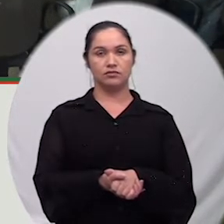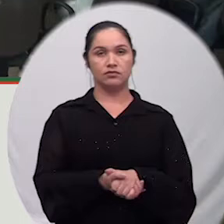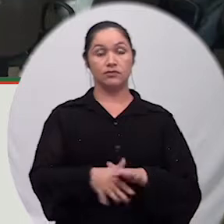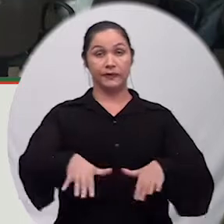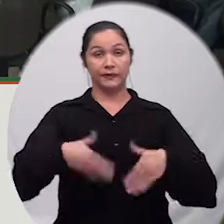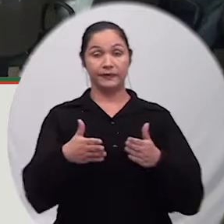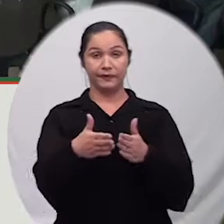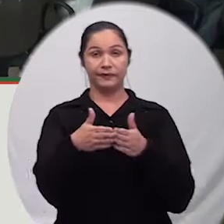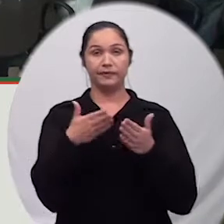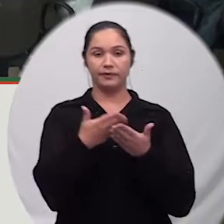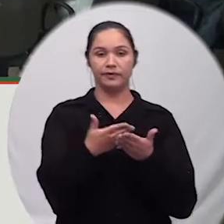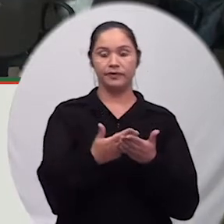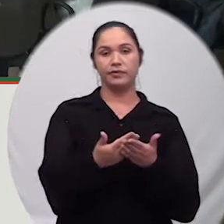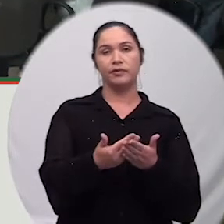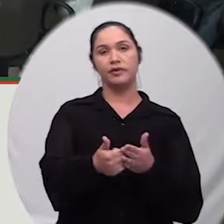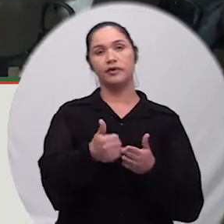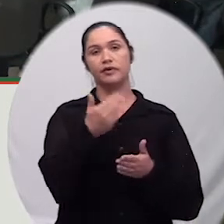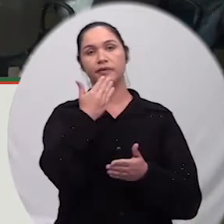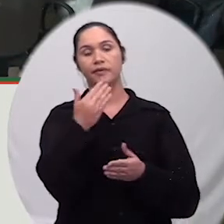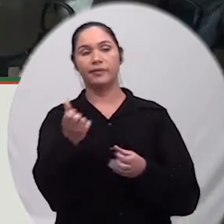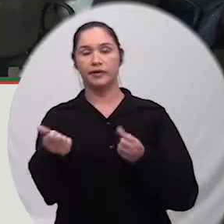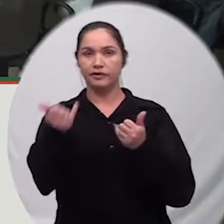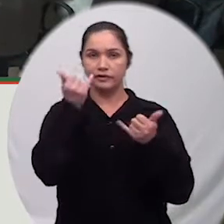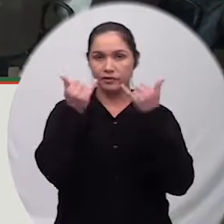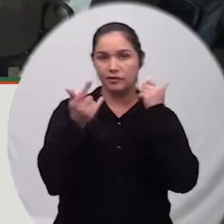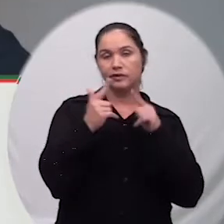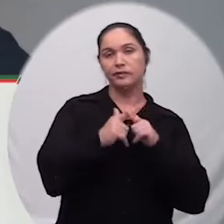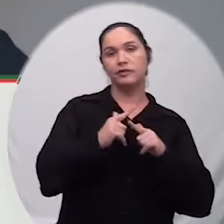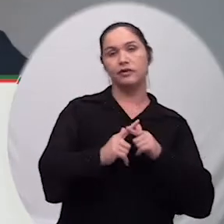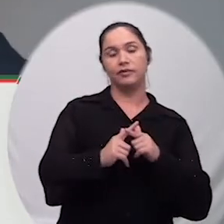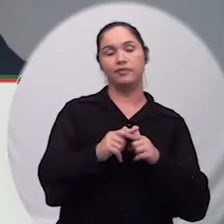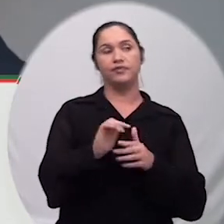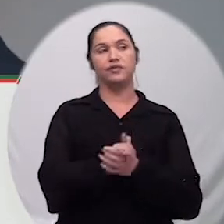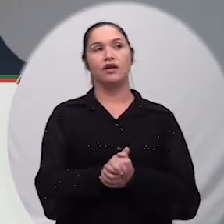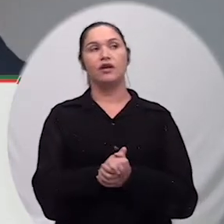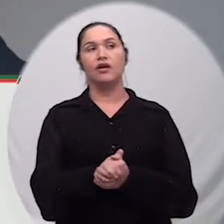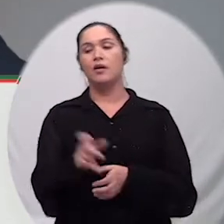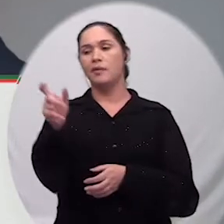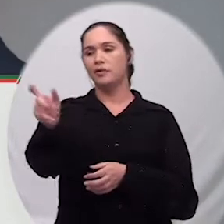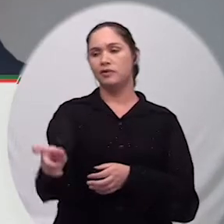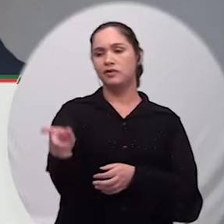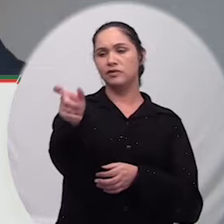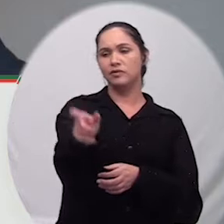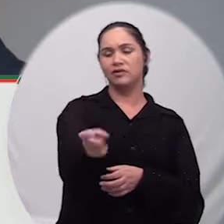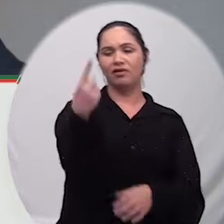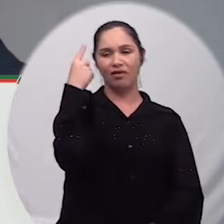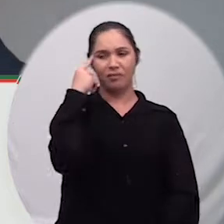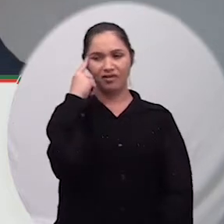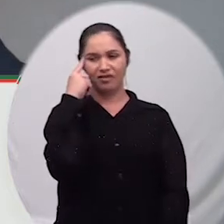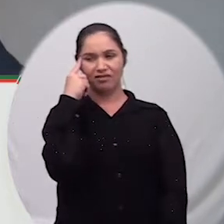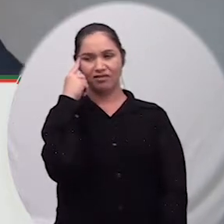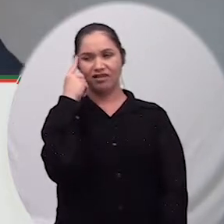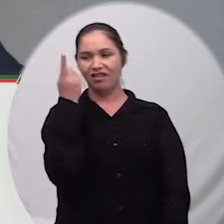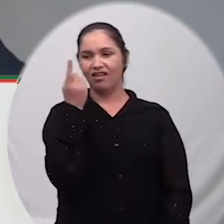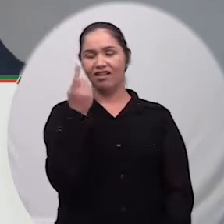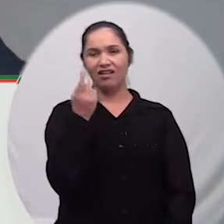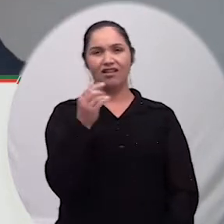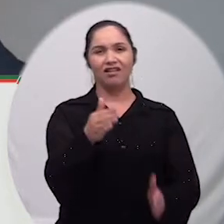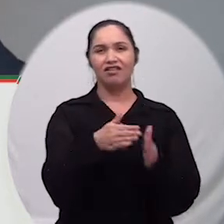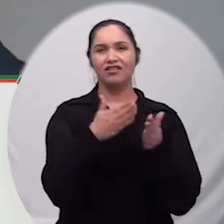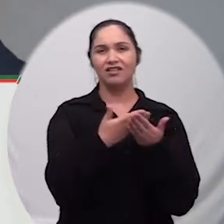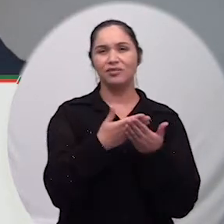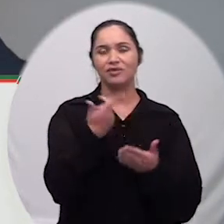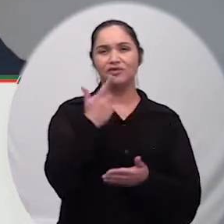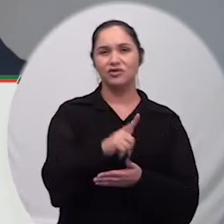Esse requerimento que eu estou pedindo aqui, às vezes as pessoas ficam olhando assim, ah, mas para que isso? Não é o que parece, né? Então vamos falar um pouquinho do